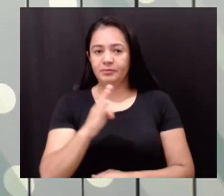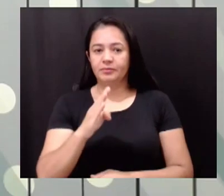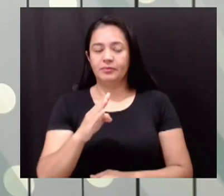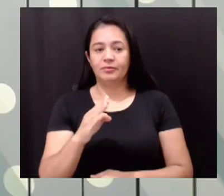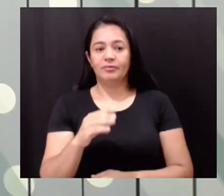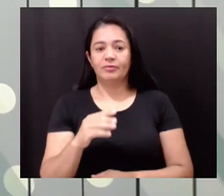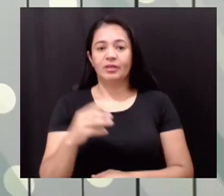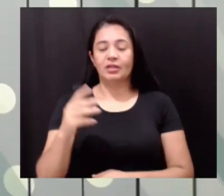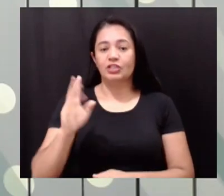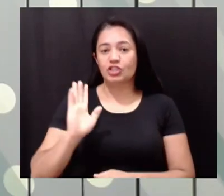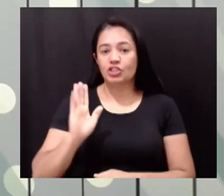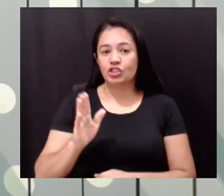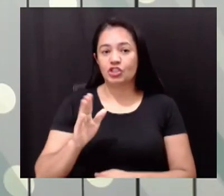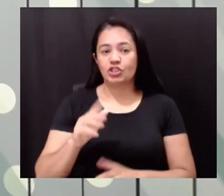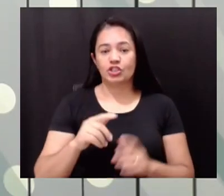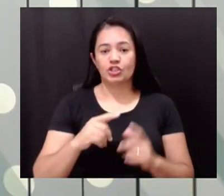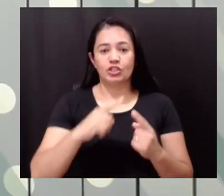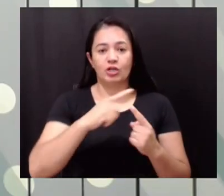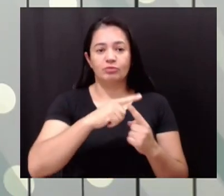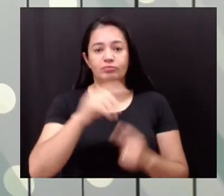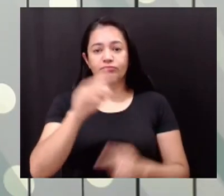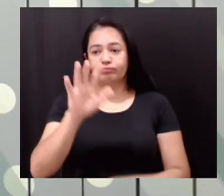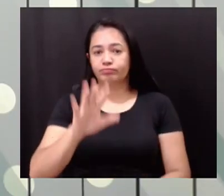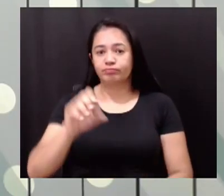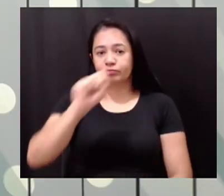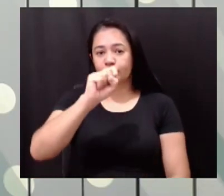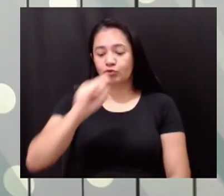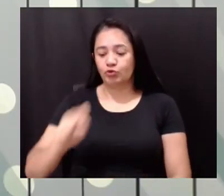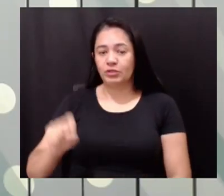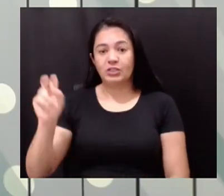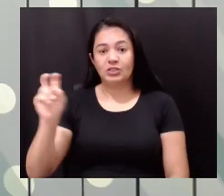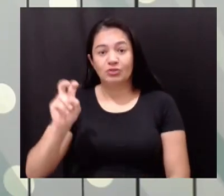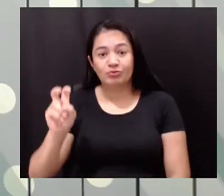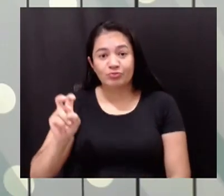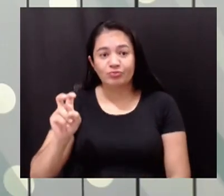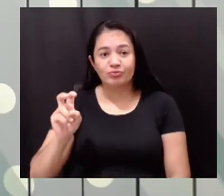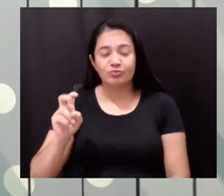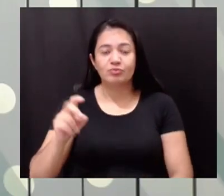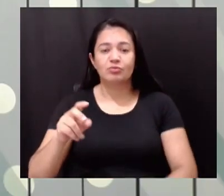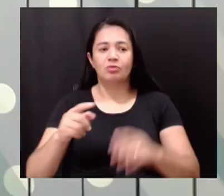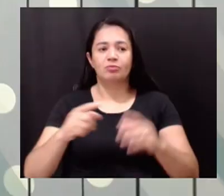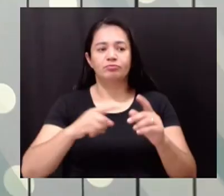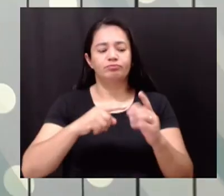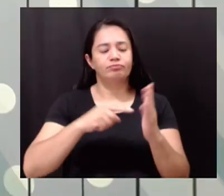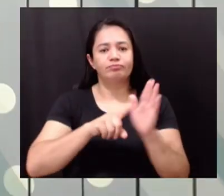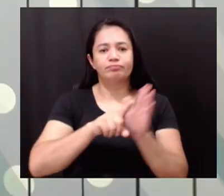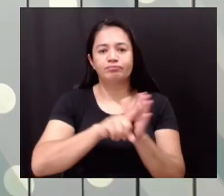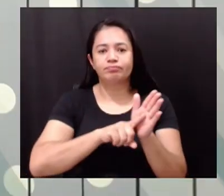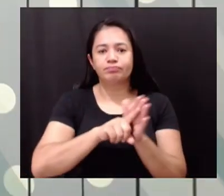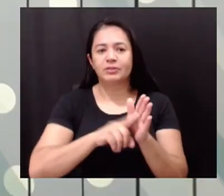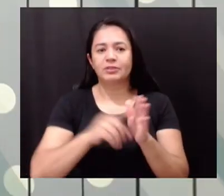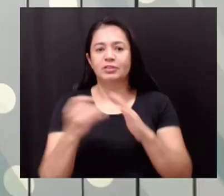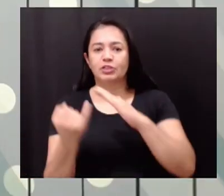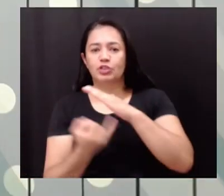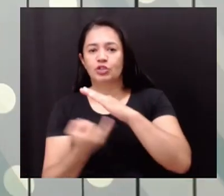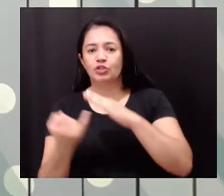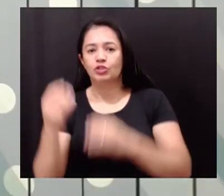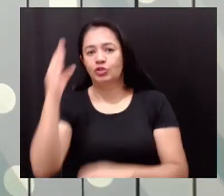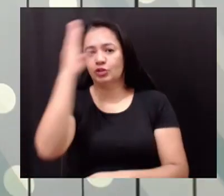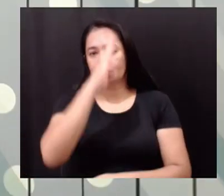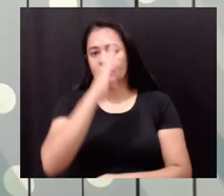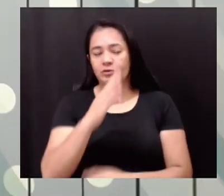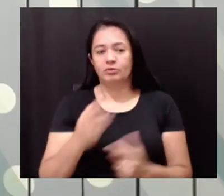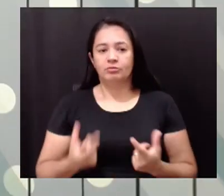na região sudeste, segundo estimativas do INCA, o Instituto Nacional do Câncer. Mais